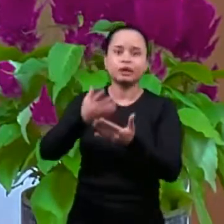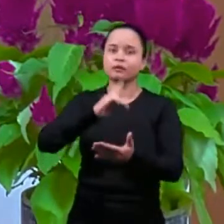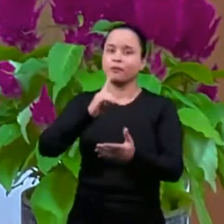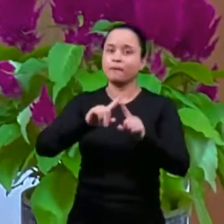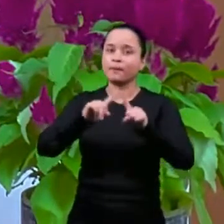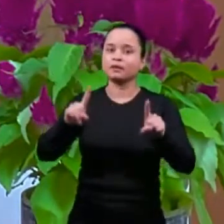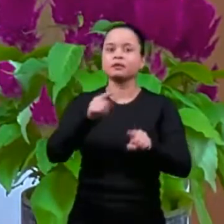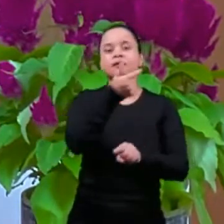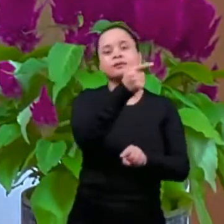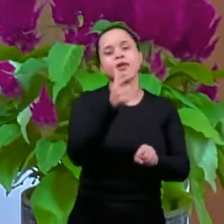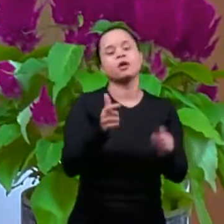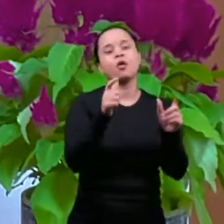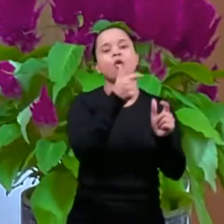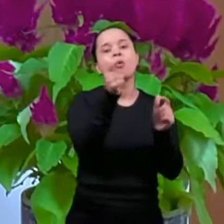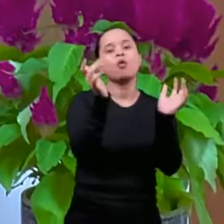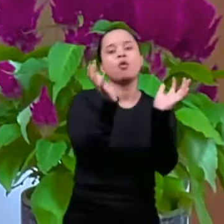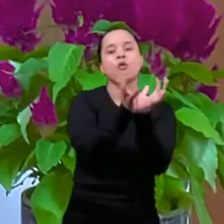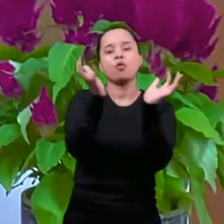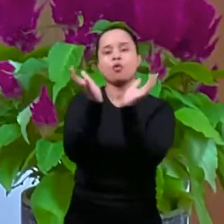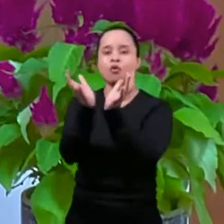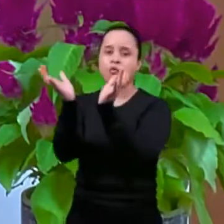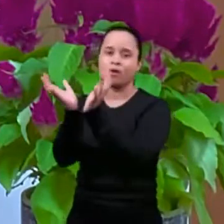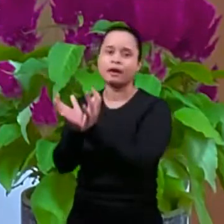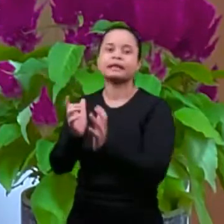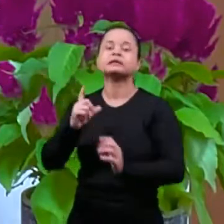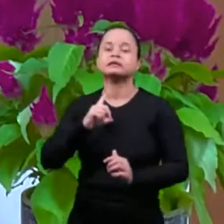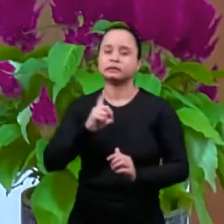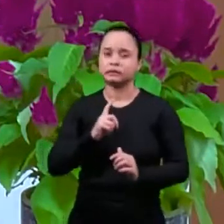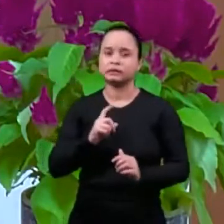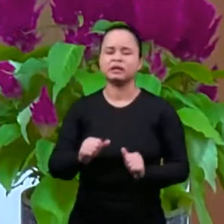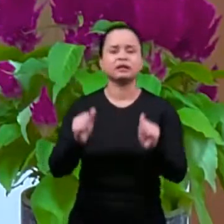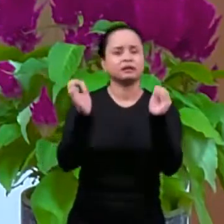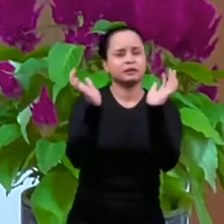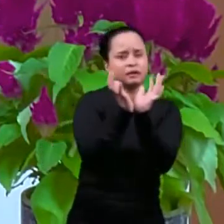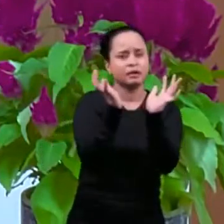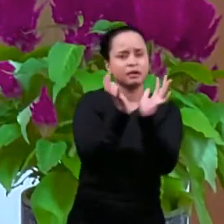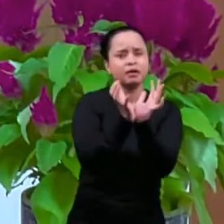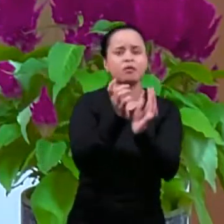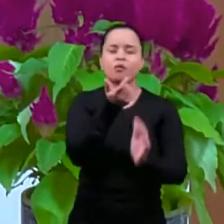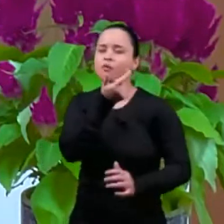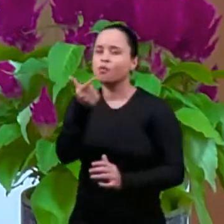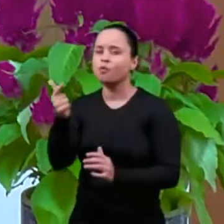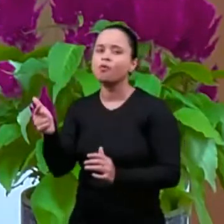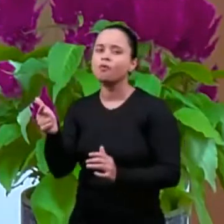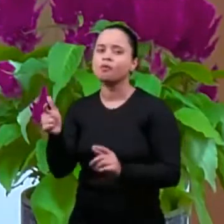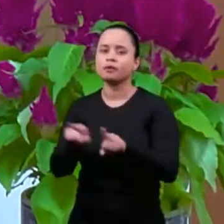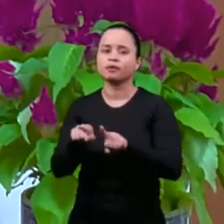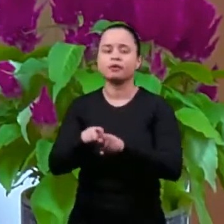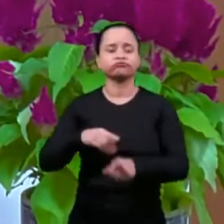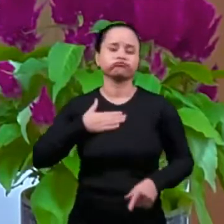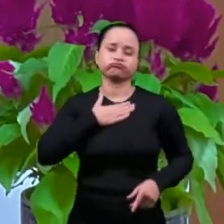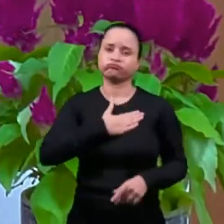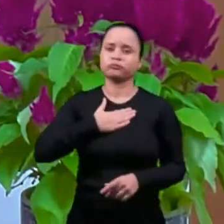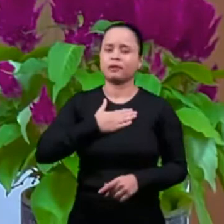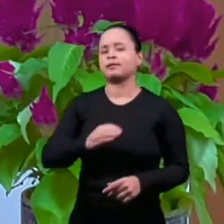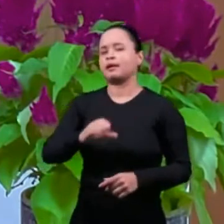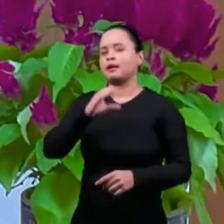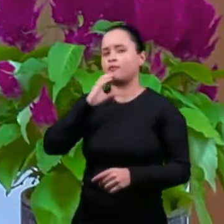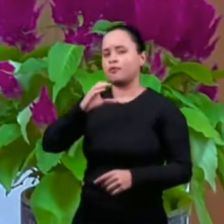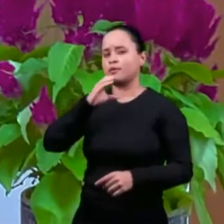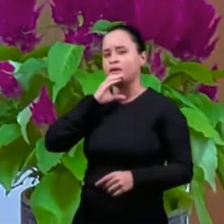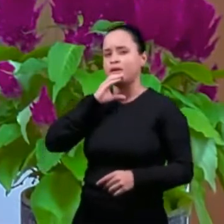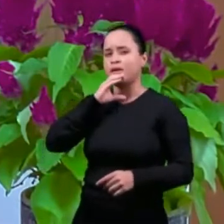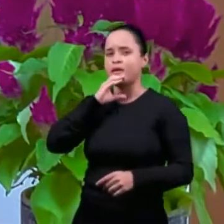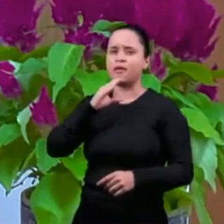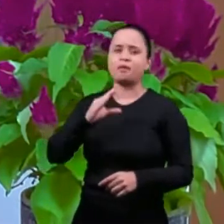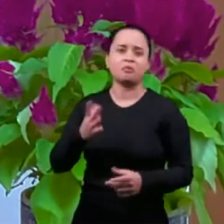outros grupos que existiam ali, que gostavam muito do conhecimento, não é?